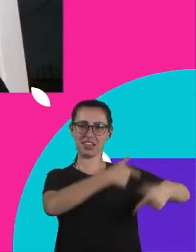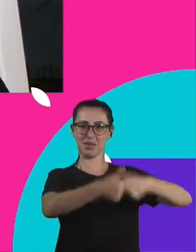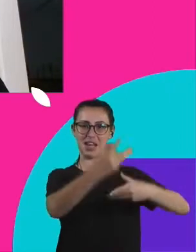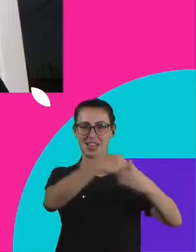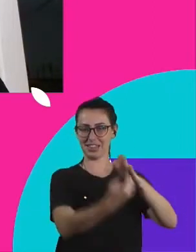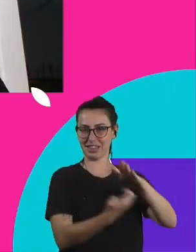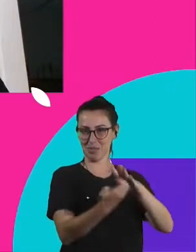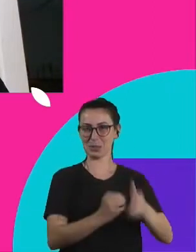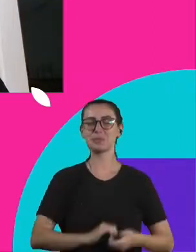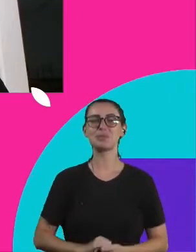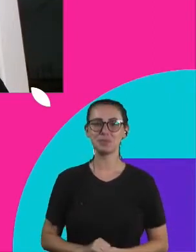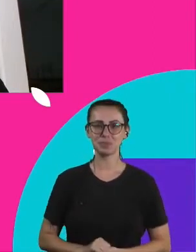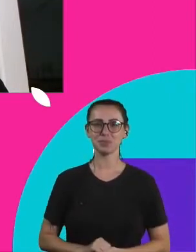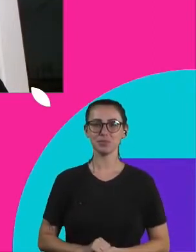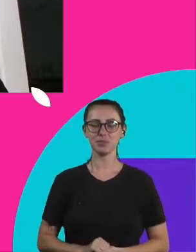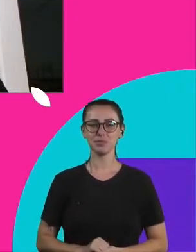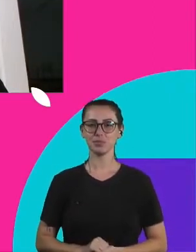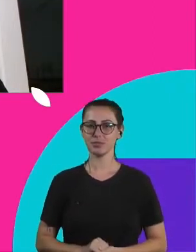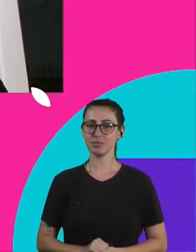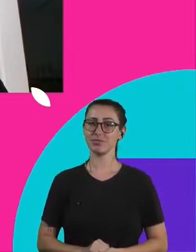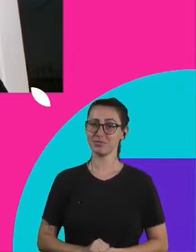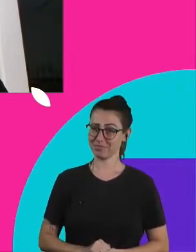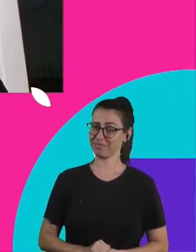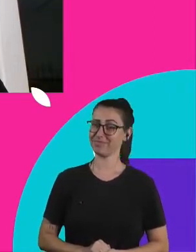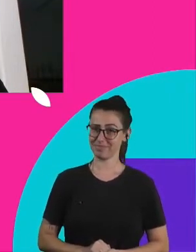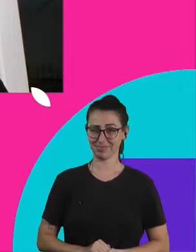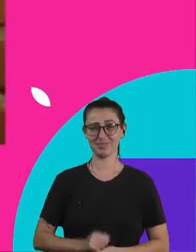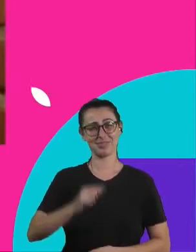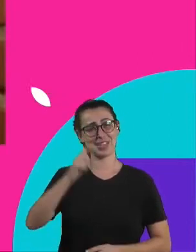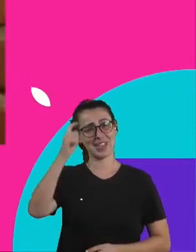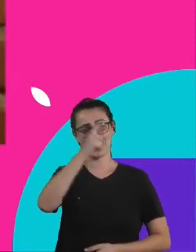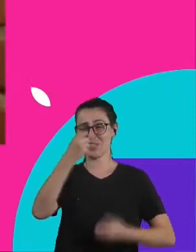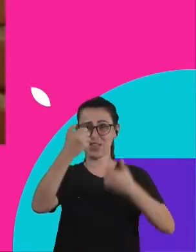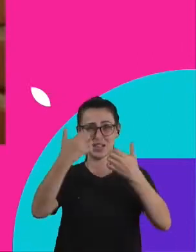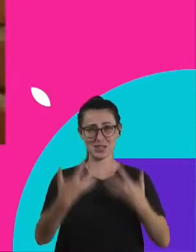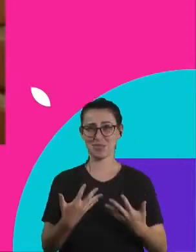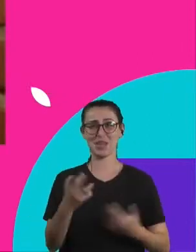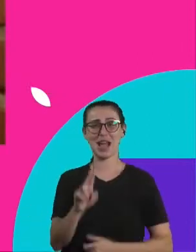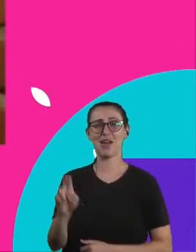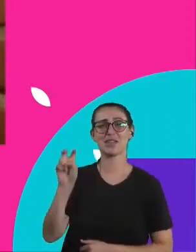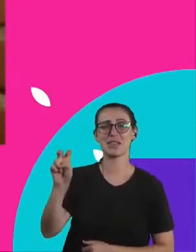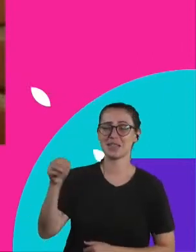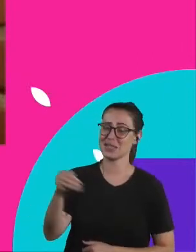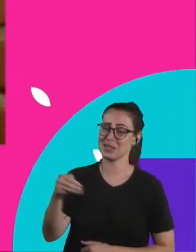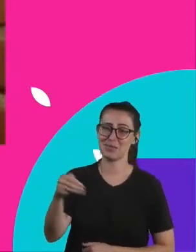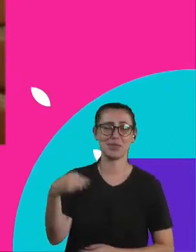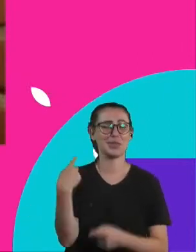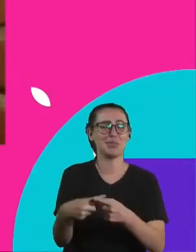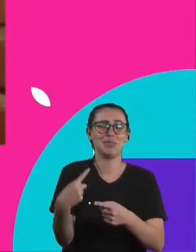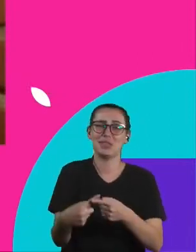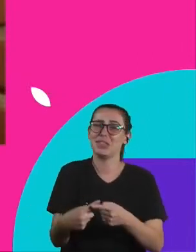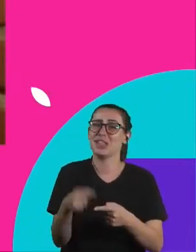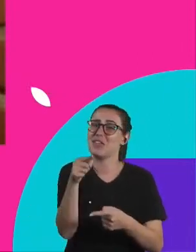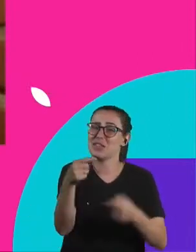minutinhos. Tá bom, mas vai ser muito difícil fazer tudo isso em 5 minutos em função da complexidade, da quantidade de itens que